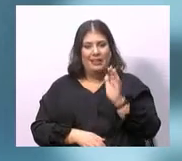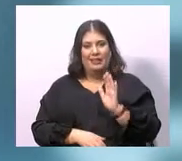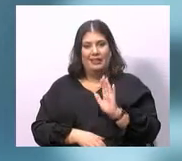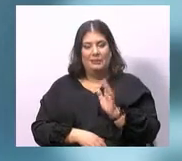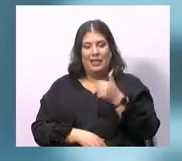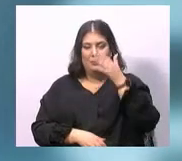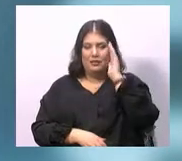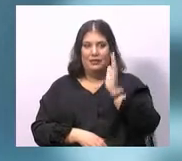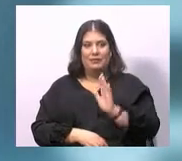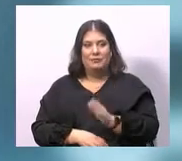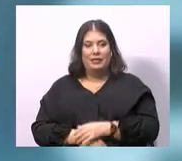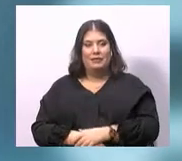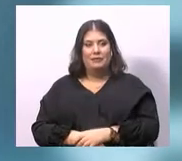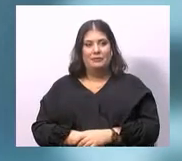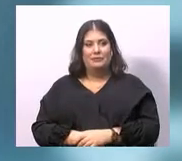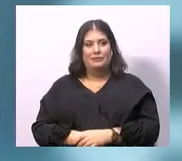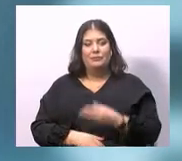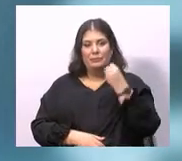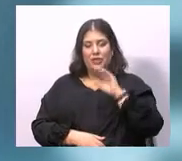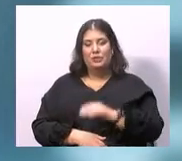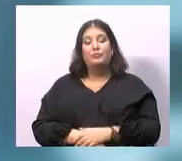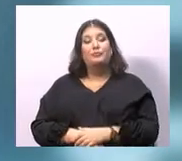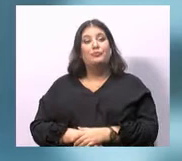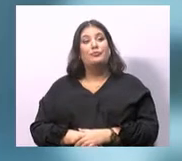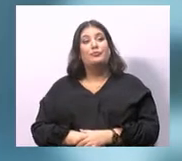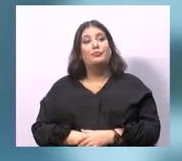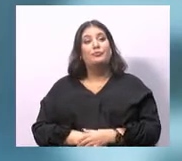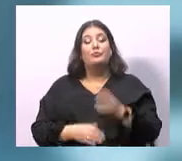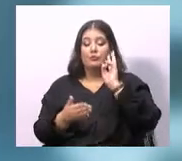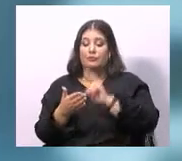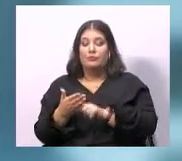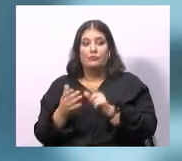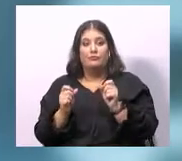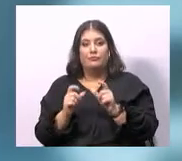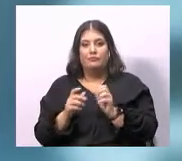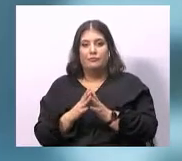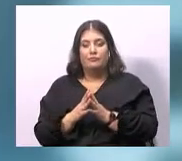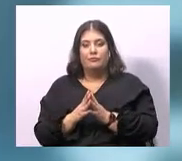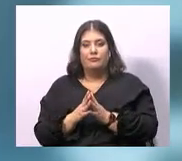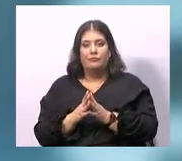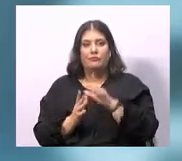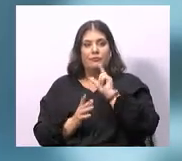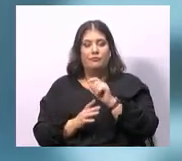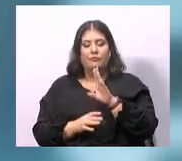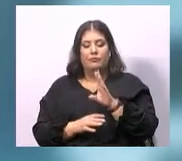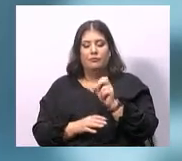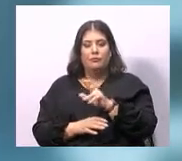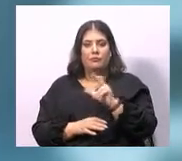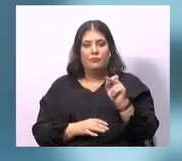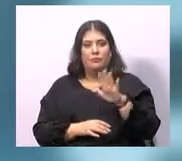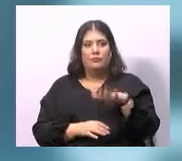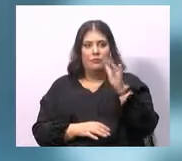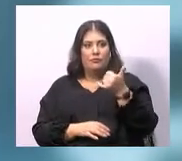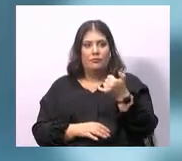muito Obrigada. Um beijinho. Sr. Doutor, vou ler aqui um e-mail de um telespectador, chama-se João Pinto, tem 25